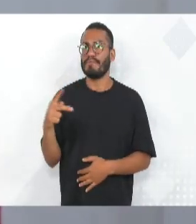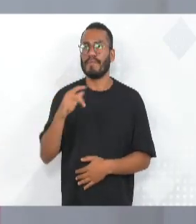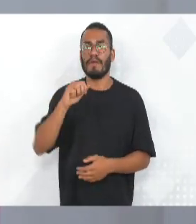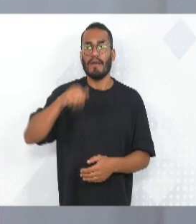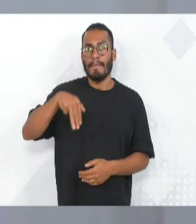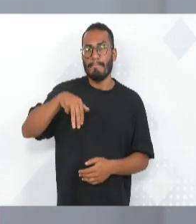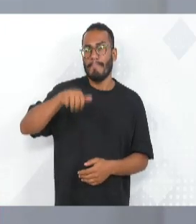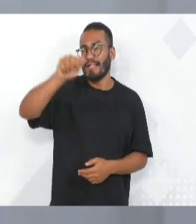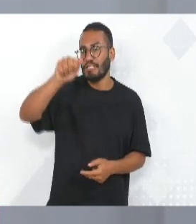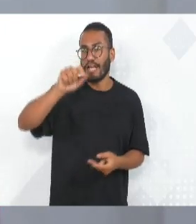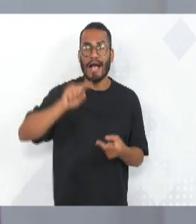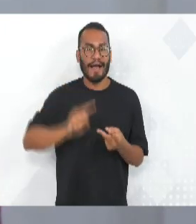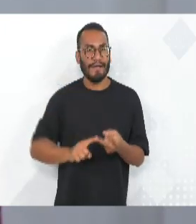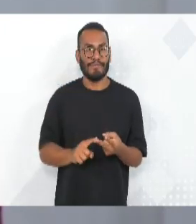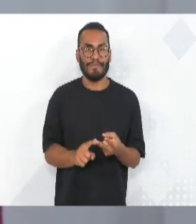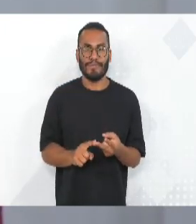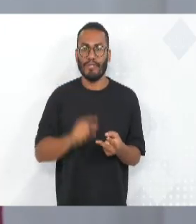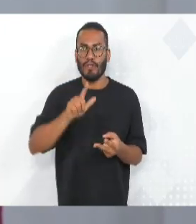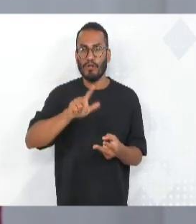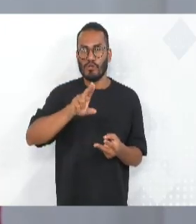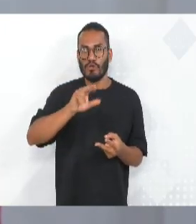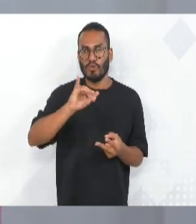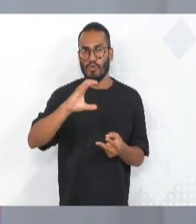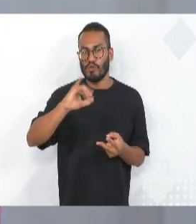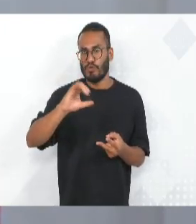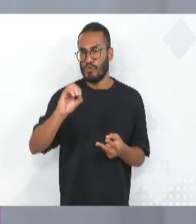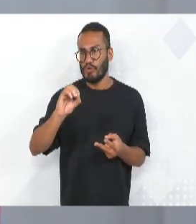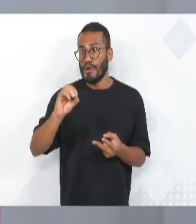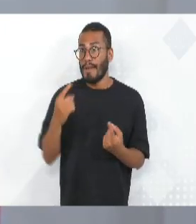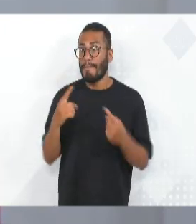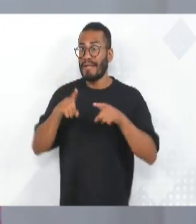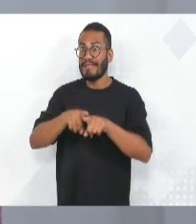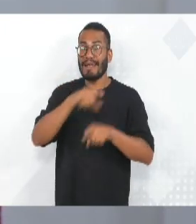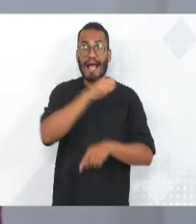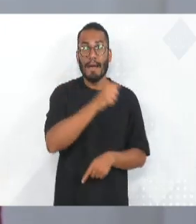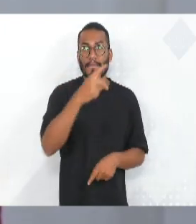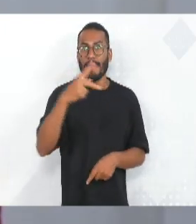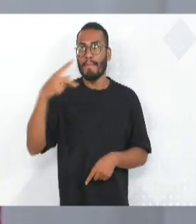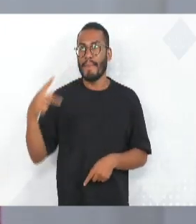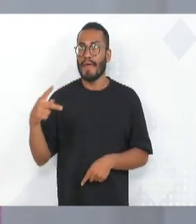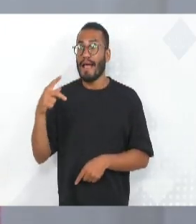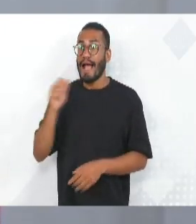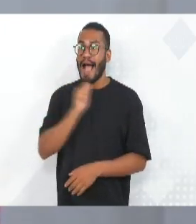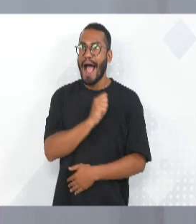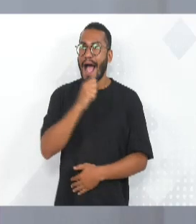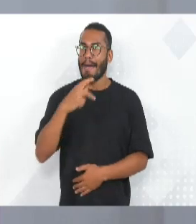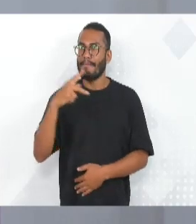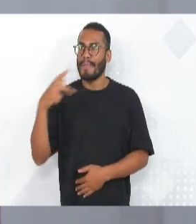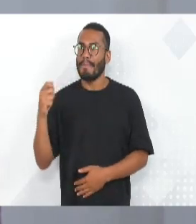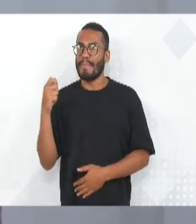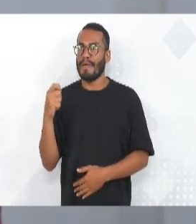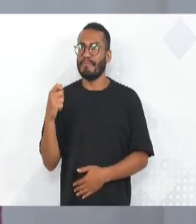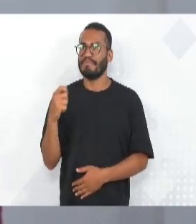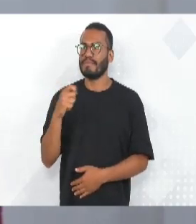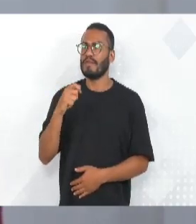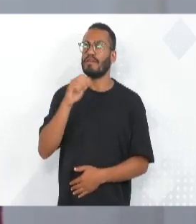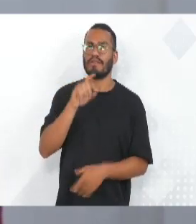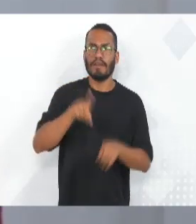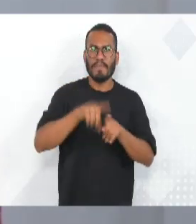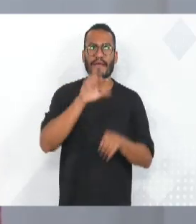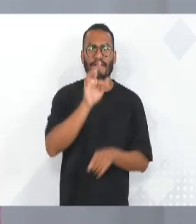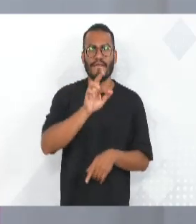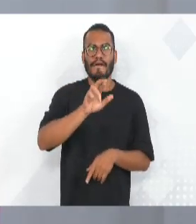engano Machado de Assis se eu não me engano é Lúcio Esteves que é uma parceria com APP você já app inclusive aqui o Francisco lazer